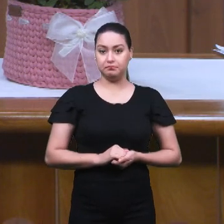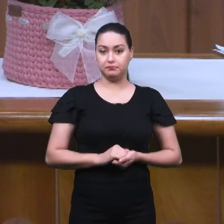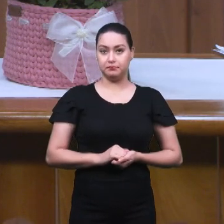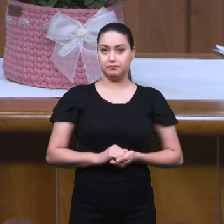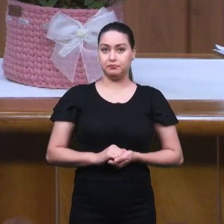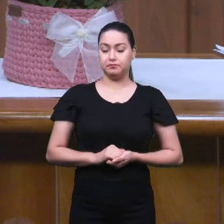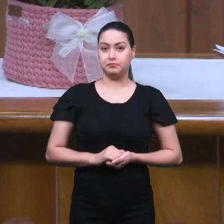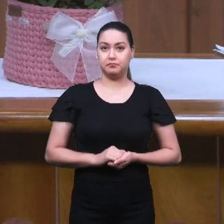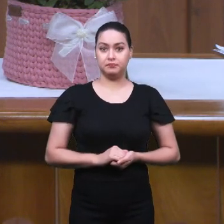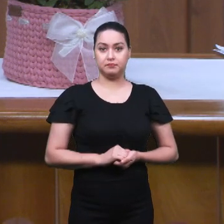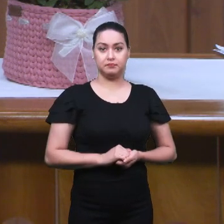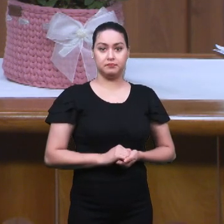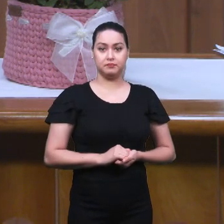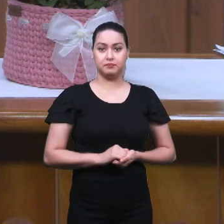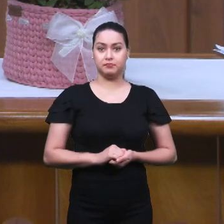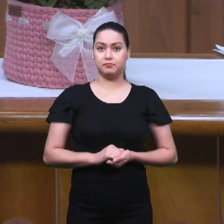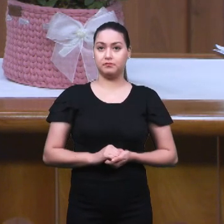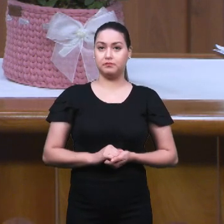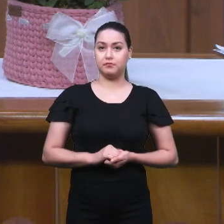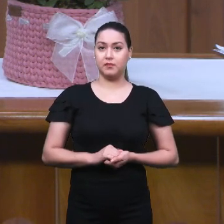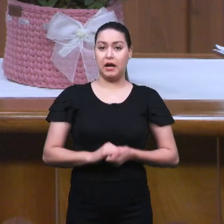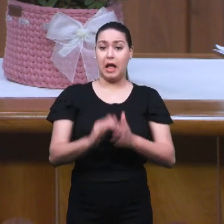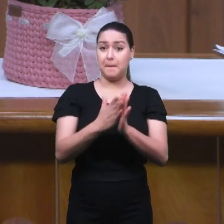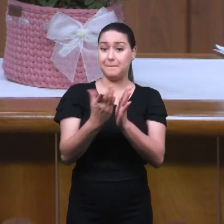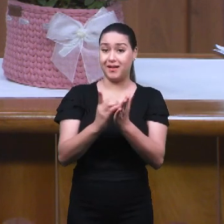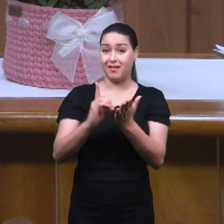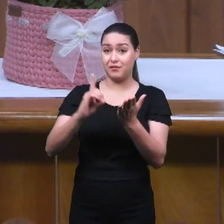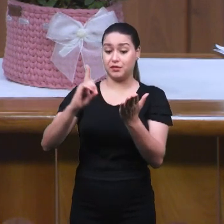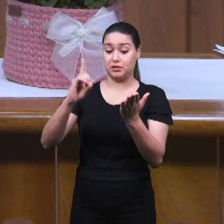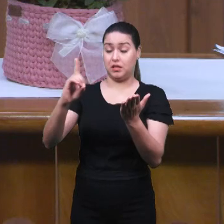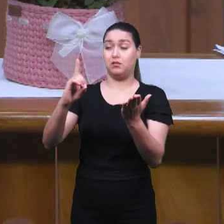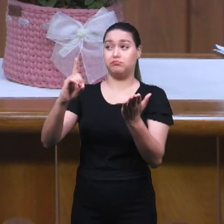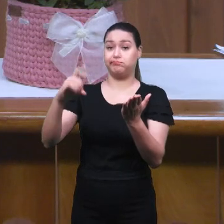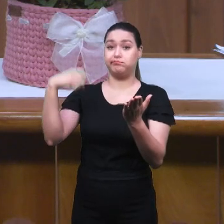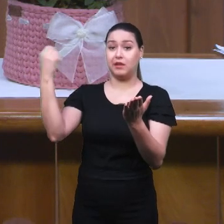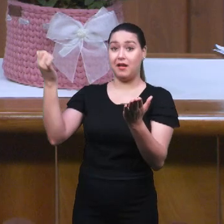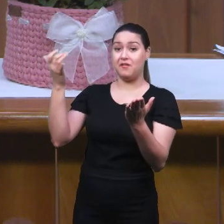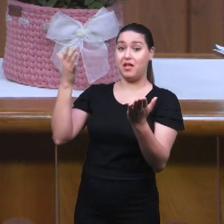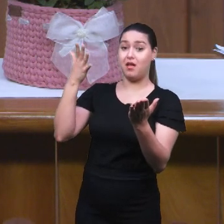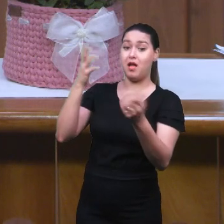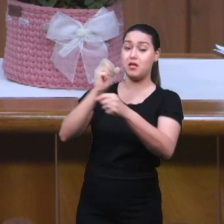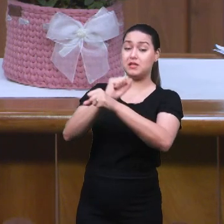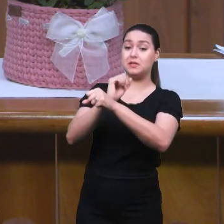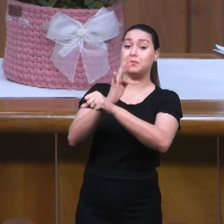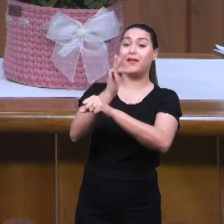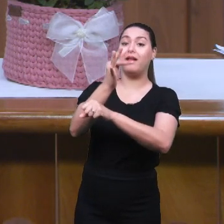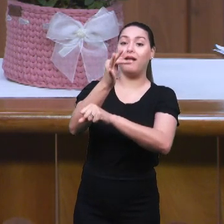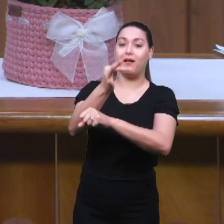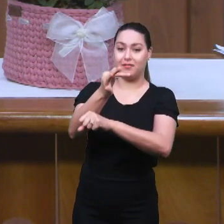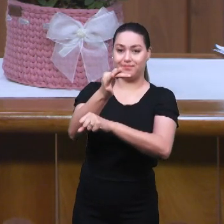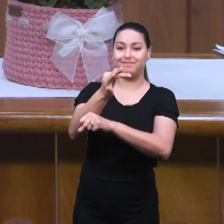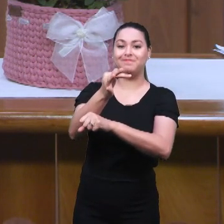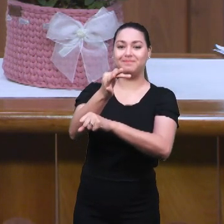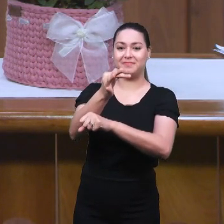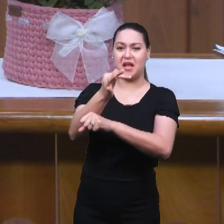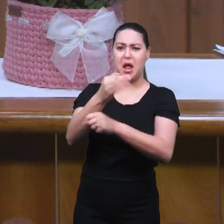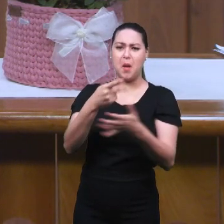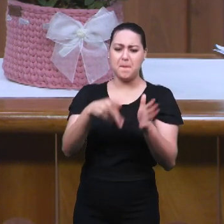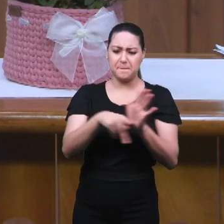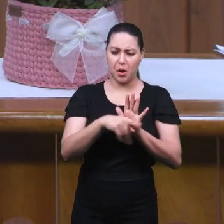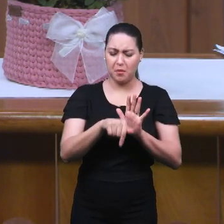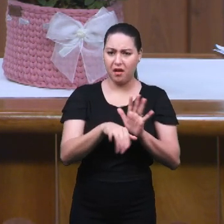ao mesmo tempo, uma palavra que se abre para nós. Espera aí, a esperança não está nisso aqui não. Vocês têm